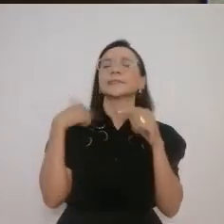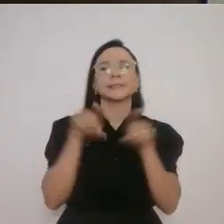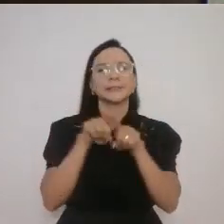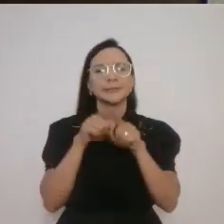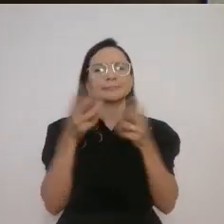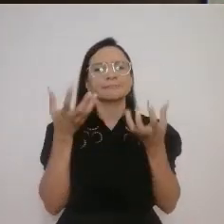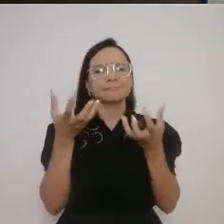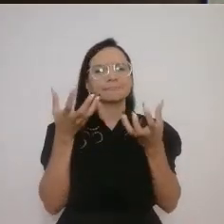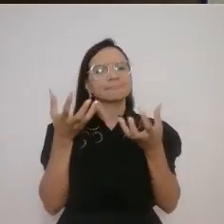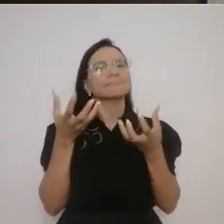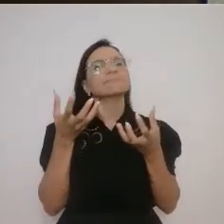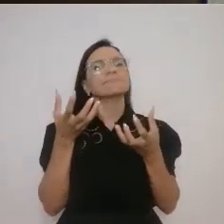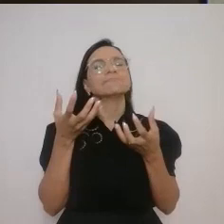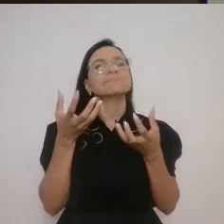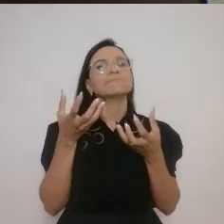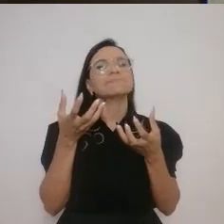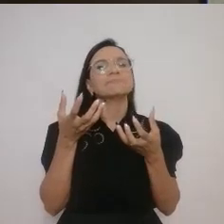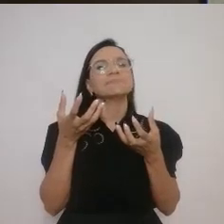E